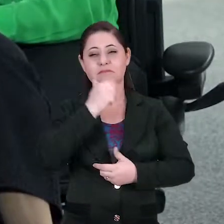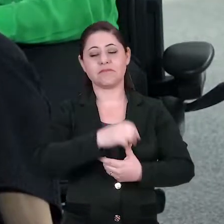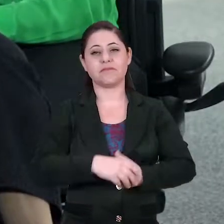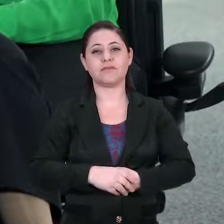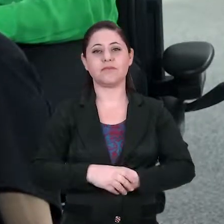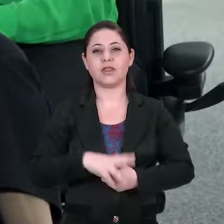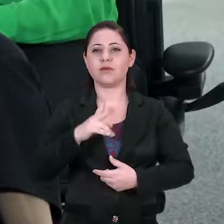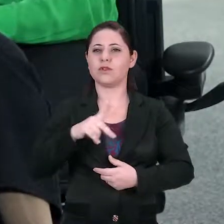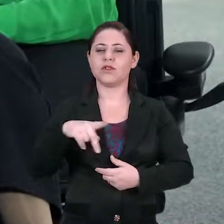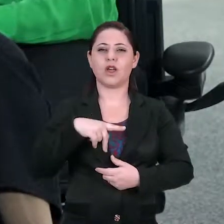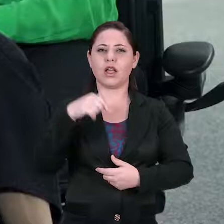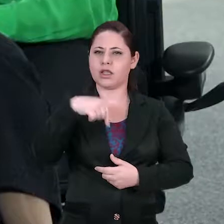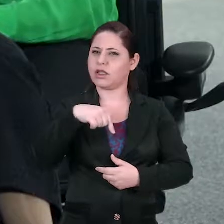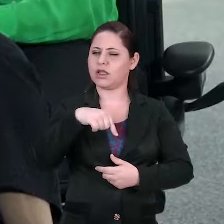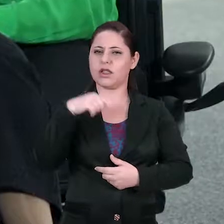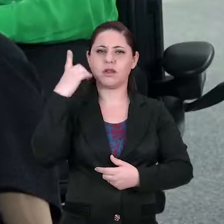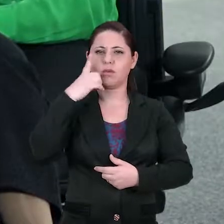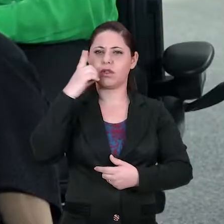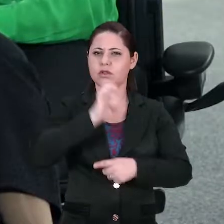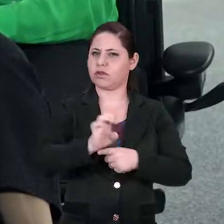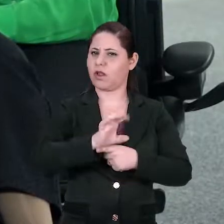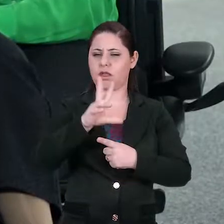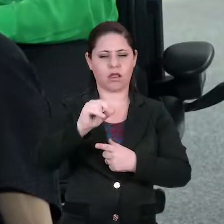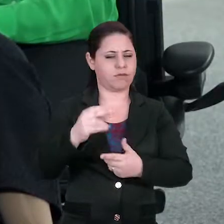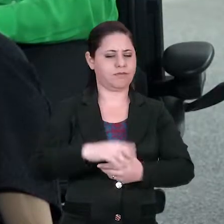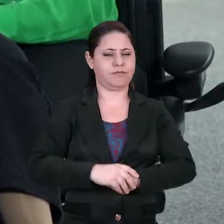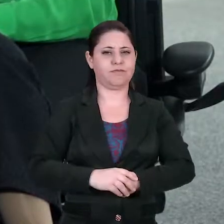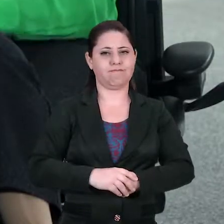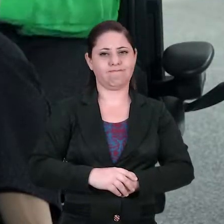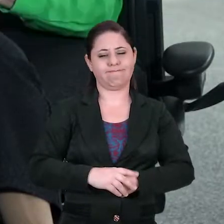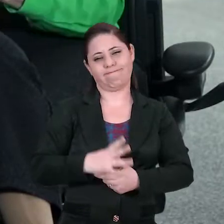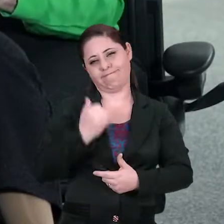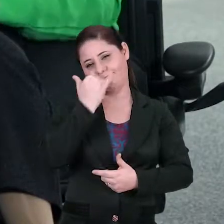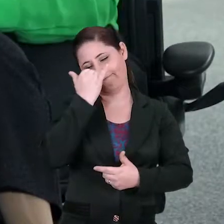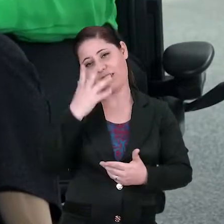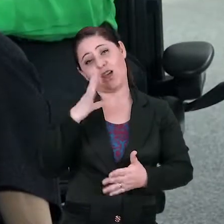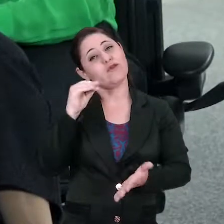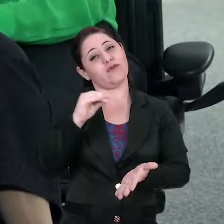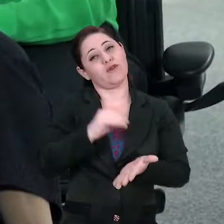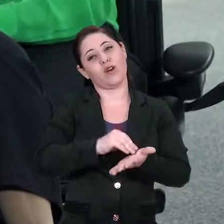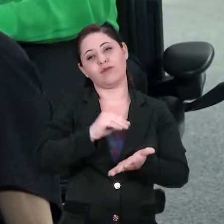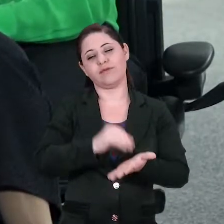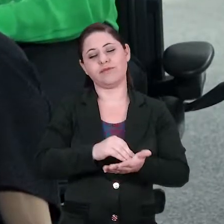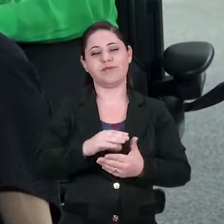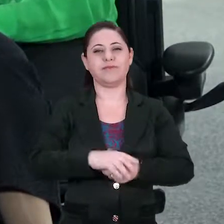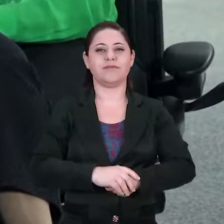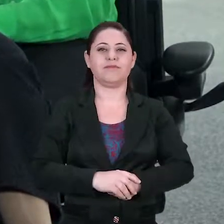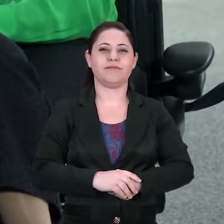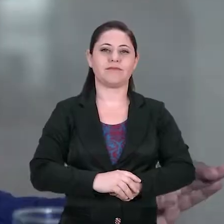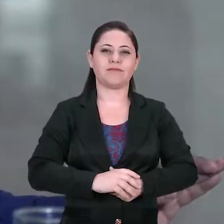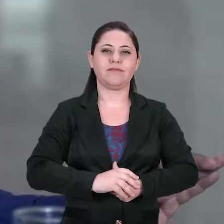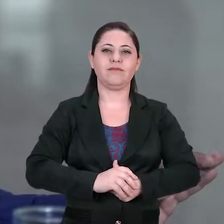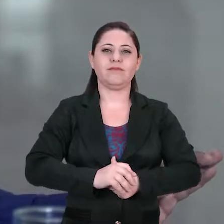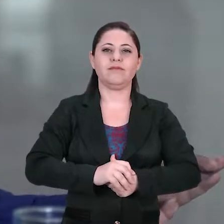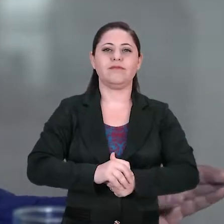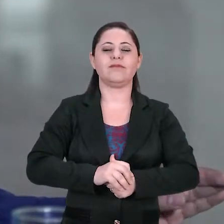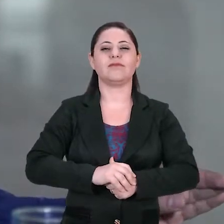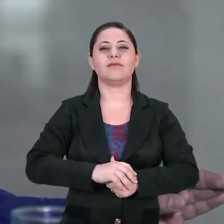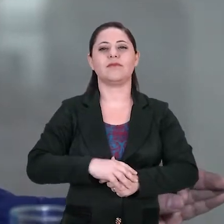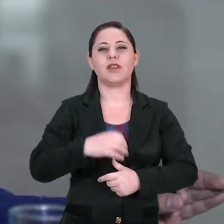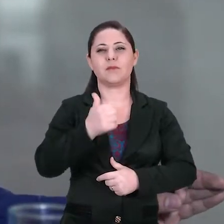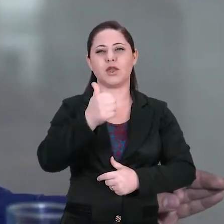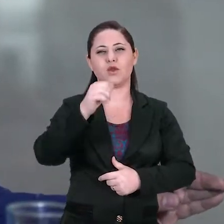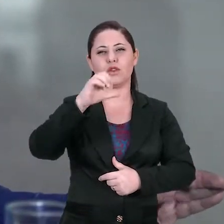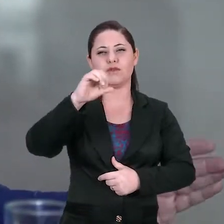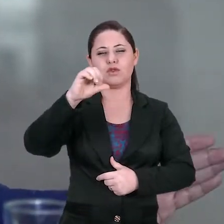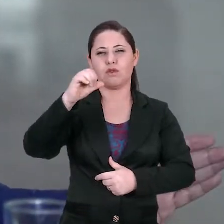não passou por essa casa, não foi deputada estadual? Não foi deputada estadual. Que pena, foi o que me faltou. Mas vamos lá, em 94,